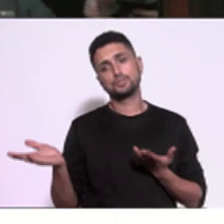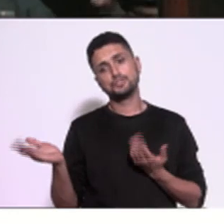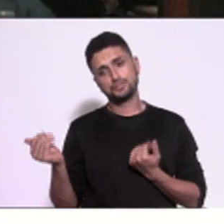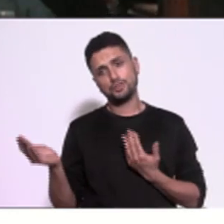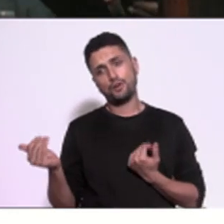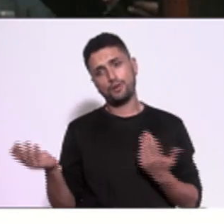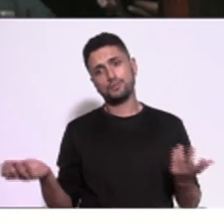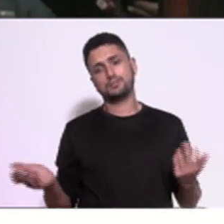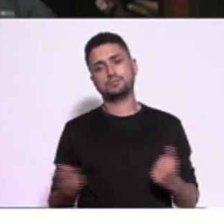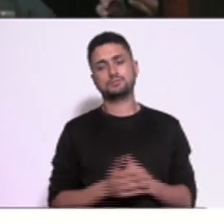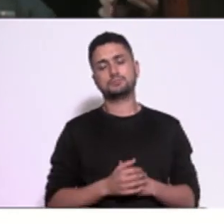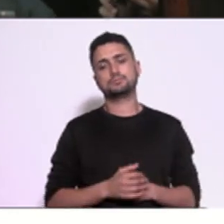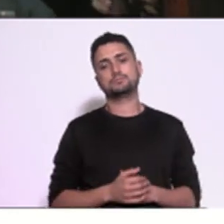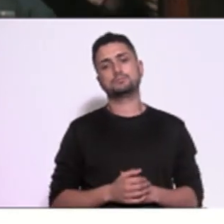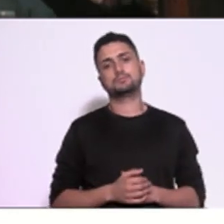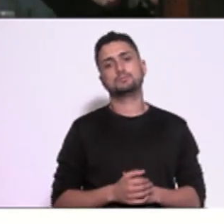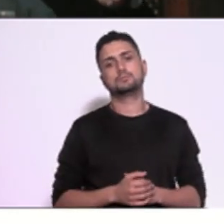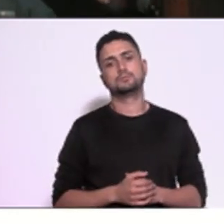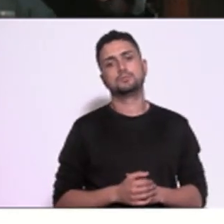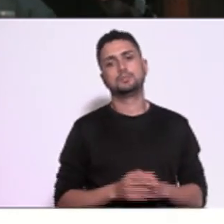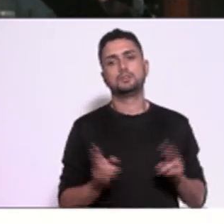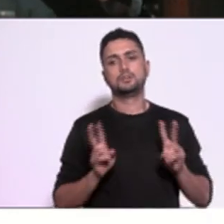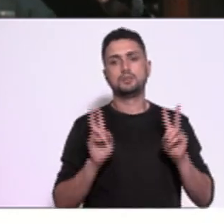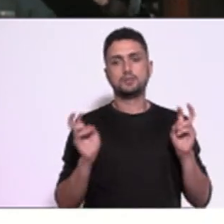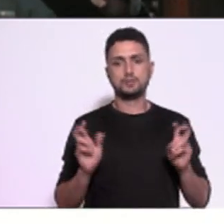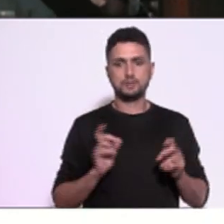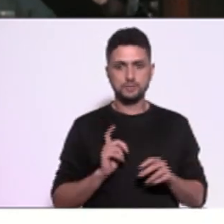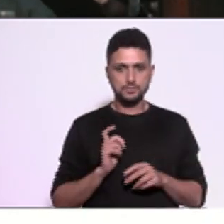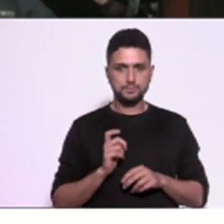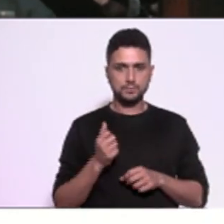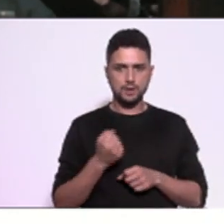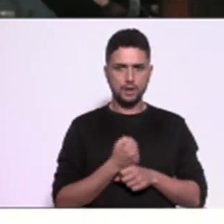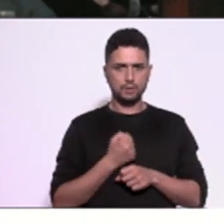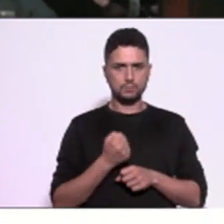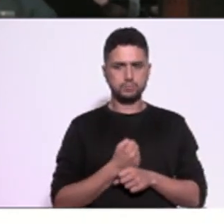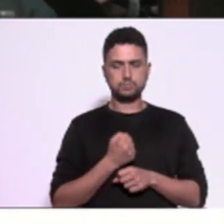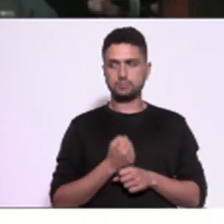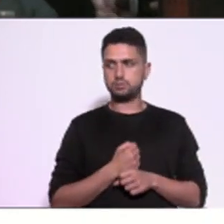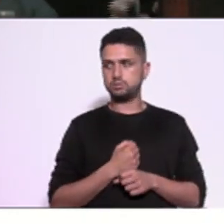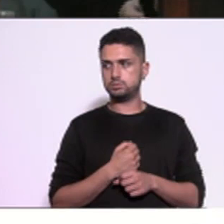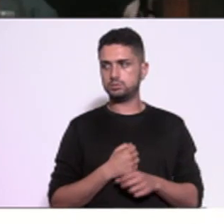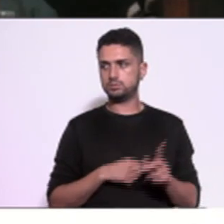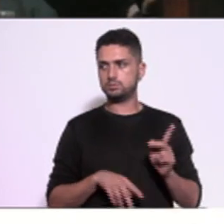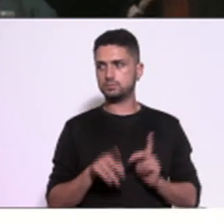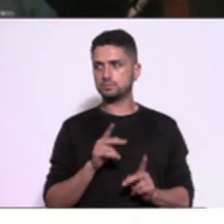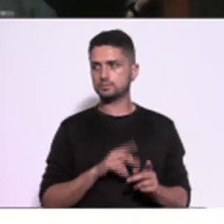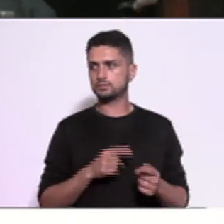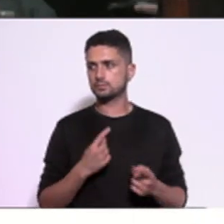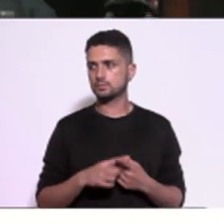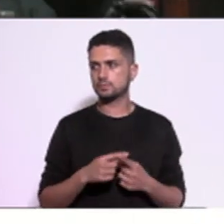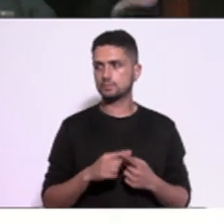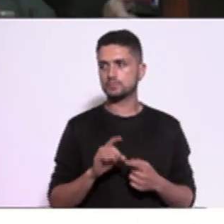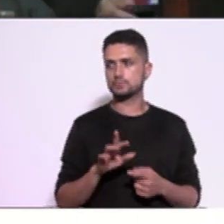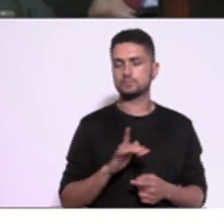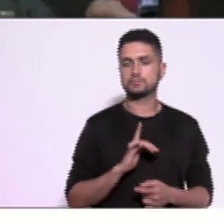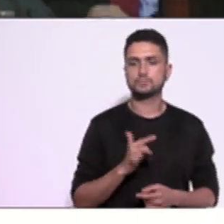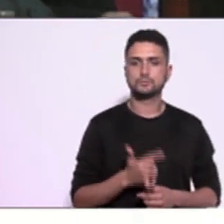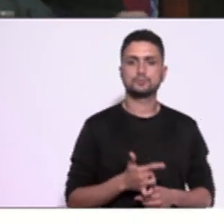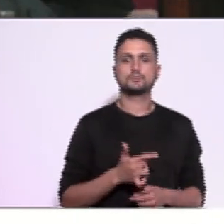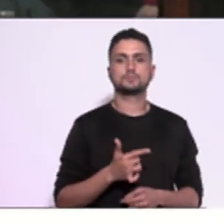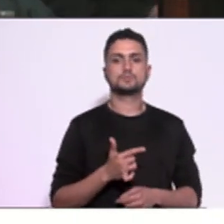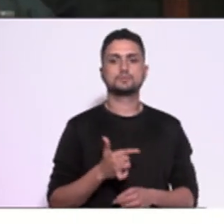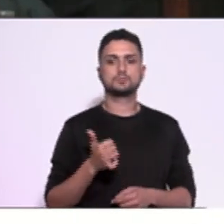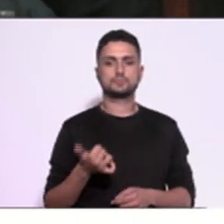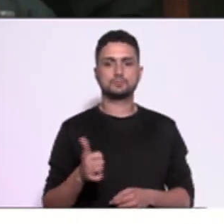né, sob o ponto de vista de construção enquanto nação, né, pois só temos 211